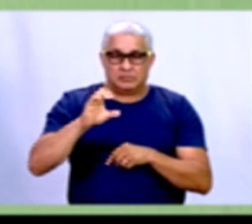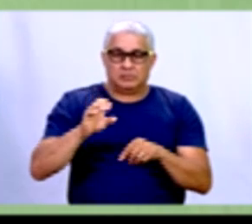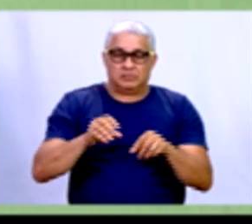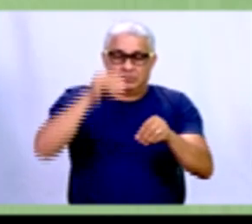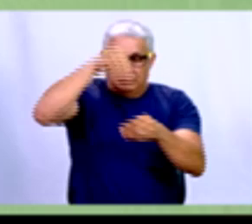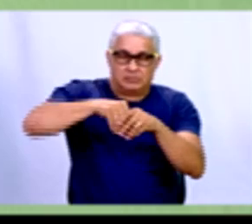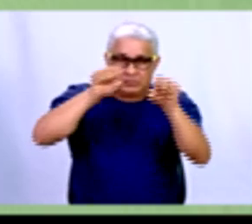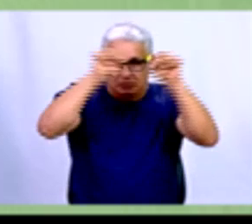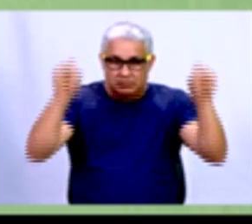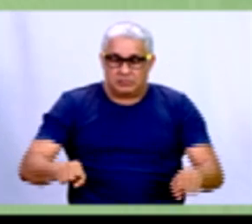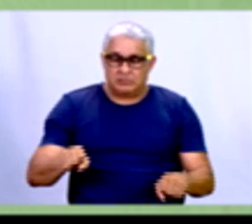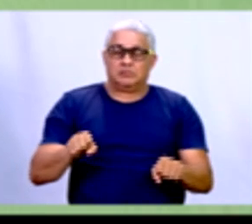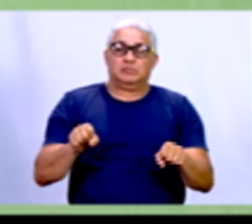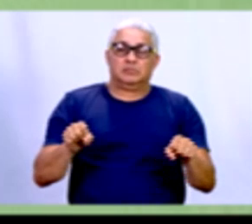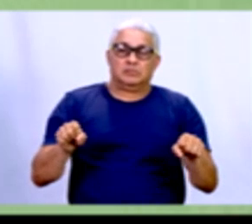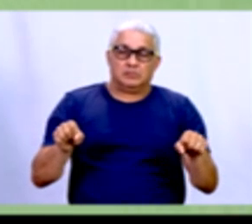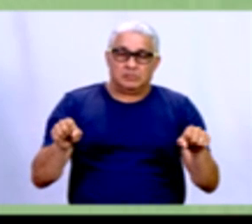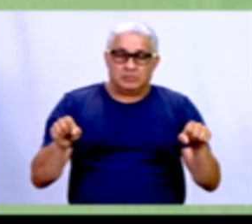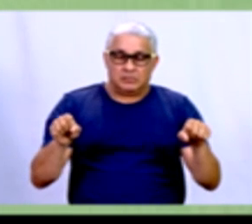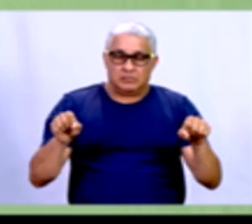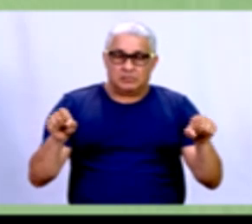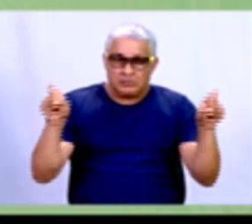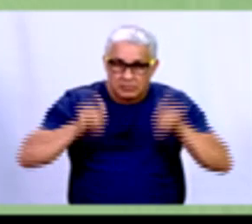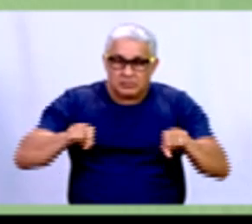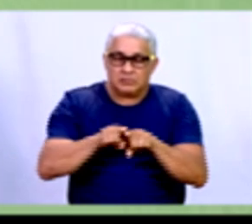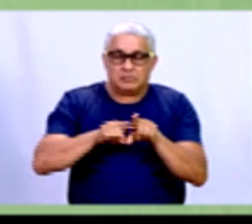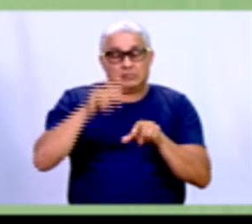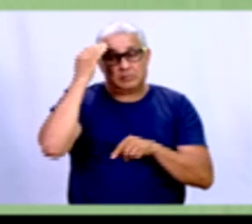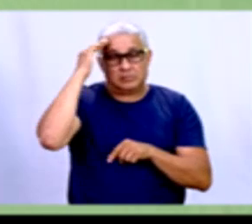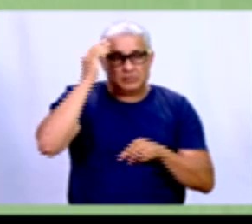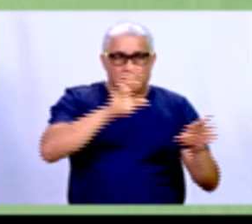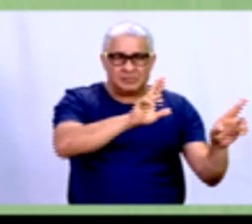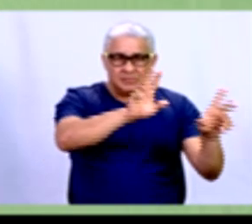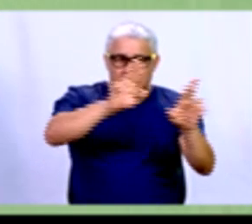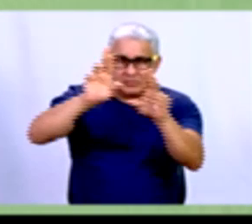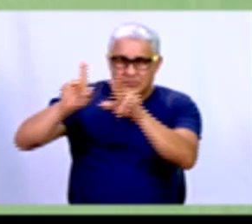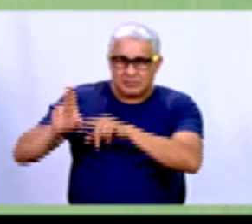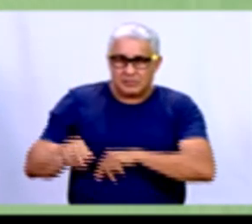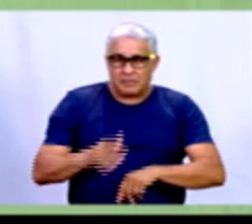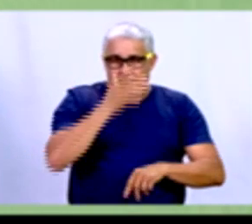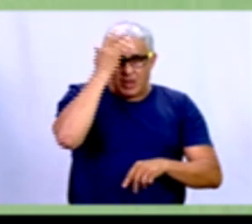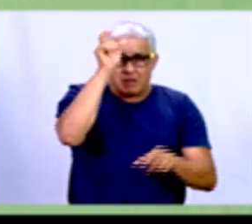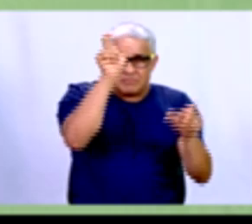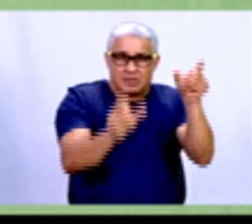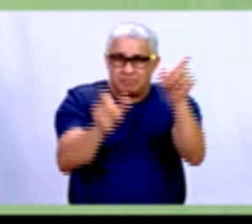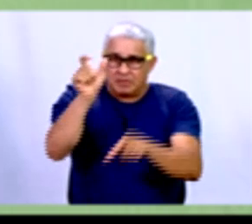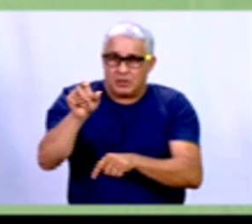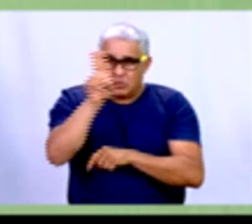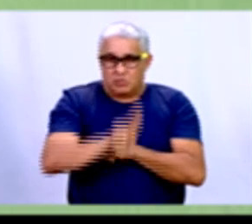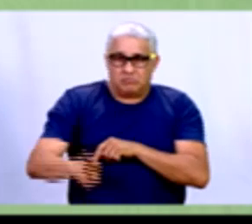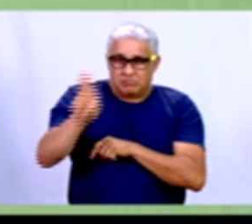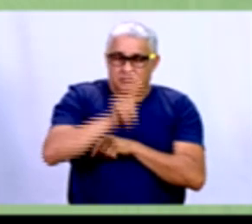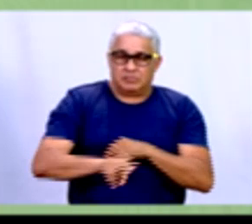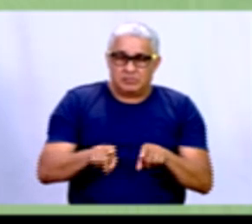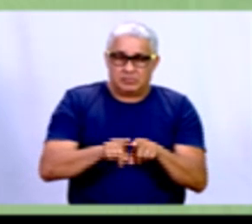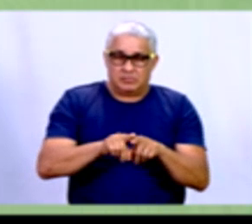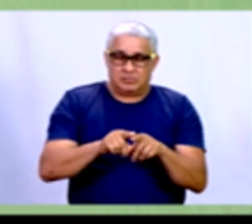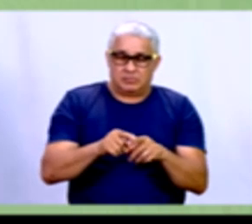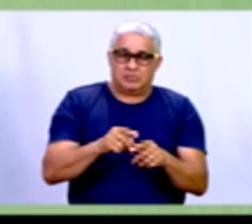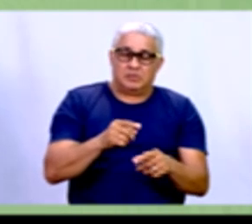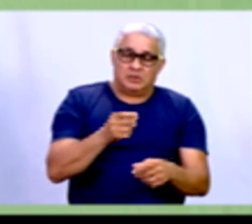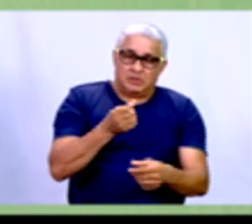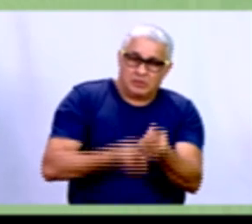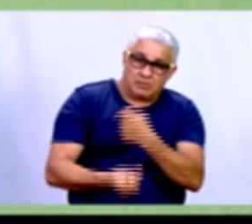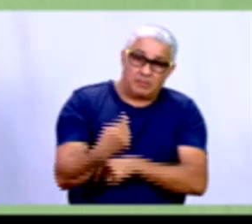sistemas computacionais e entender os diferentes tipos de usuários. No semestre passado, nós estudamos a